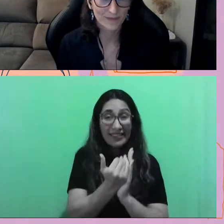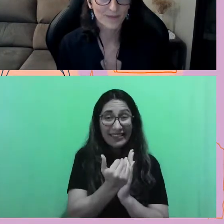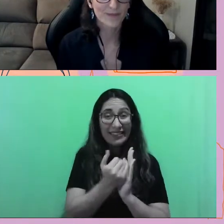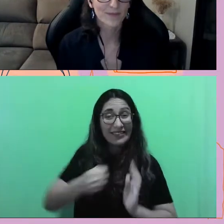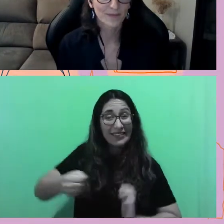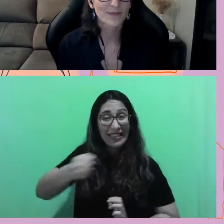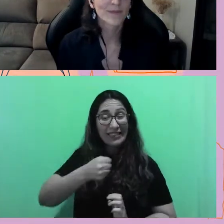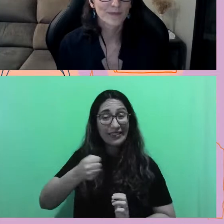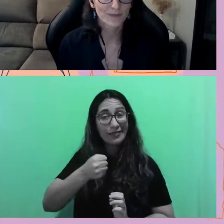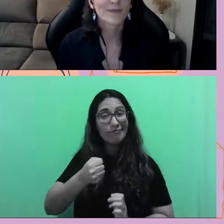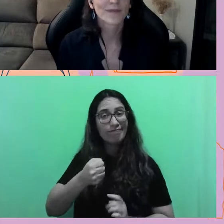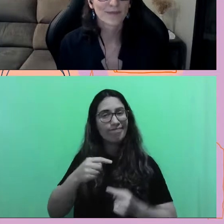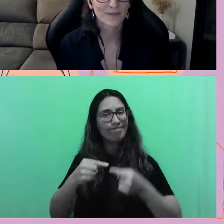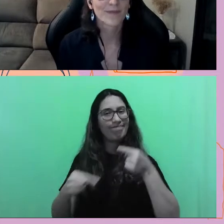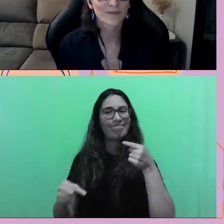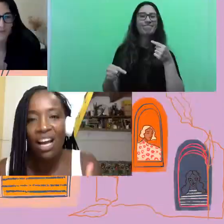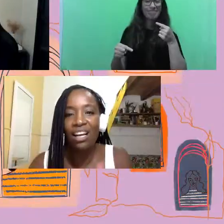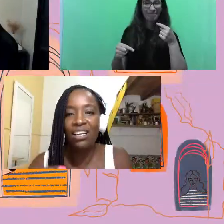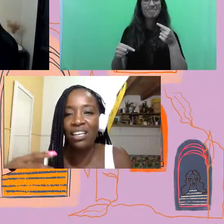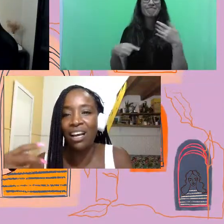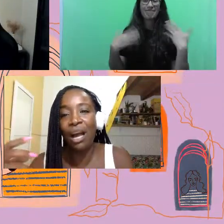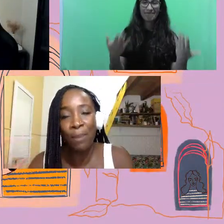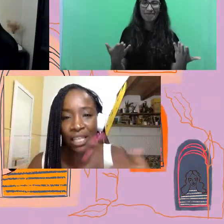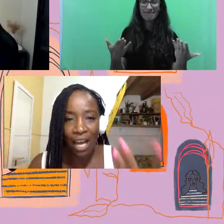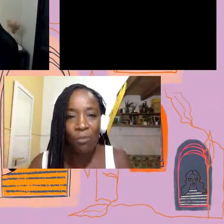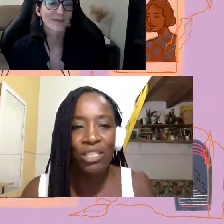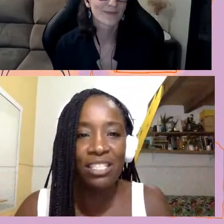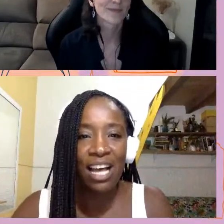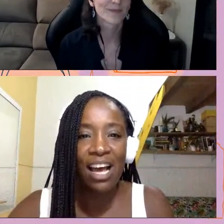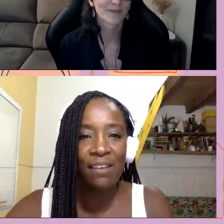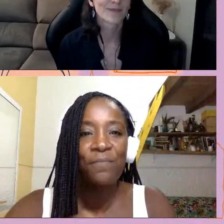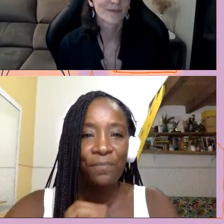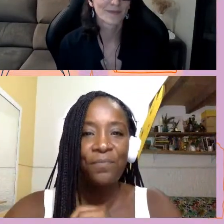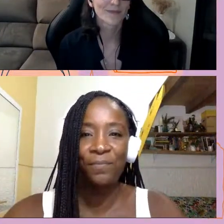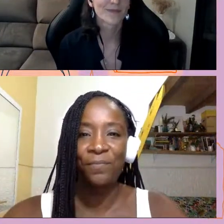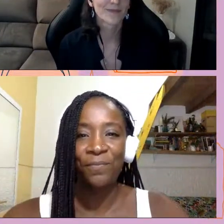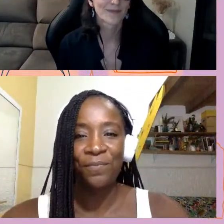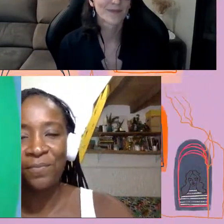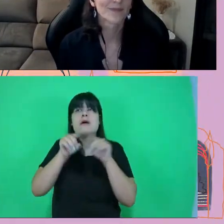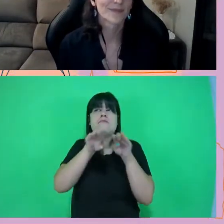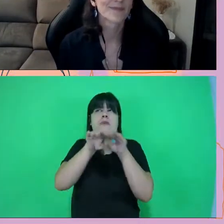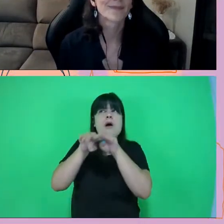quanto o prazer de tomar e degustar e aprender a harmonizar.